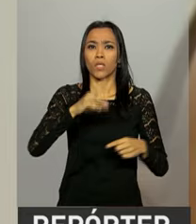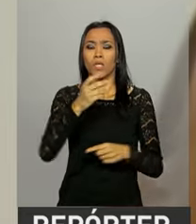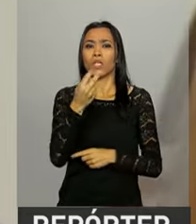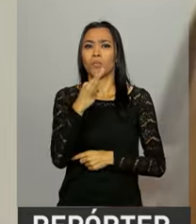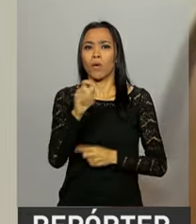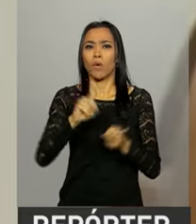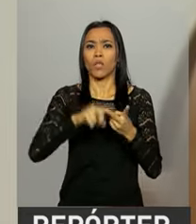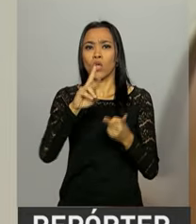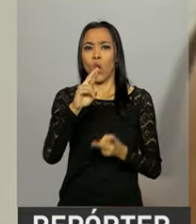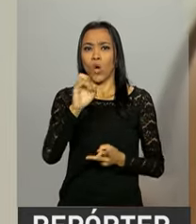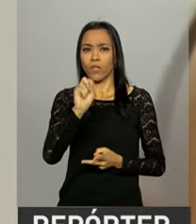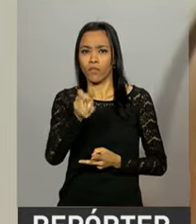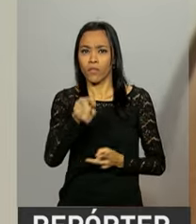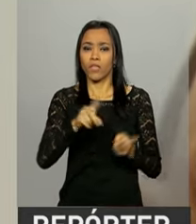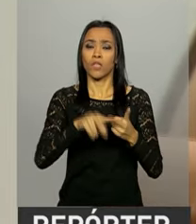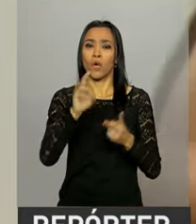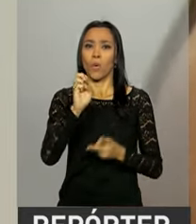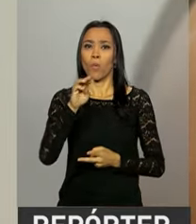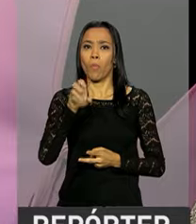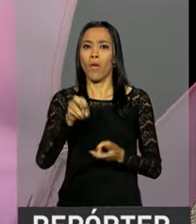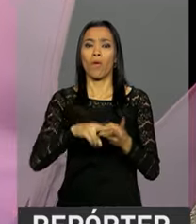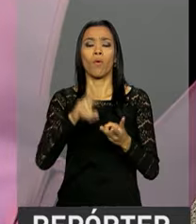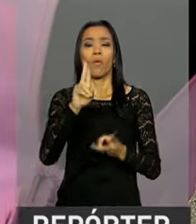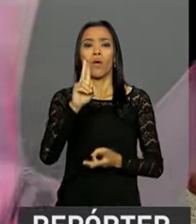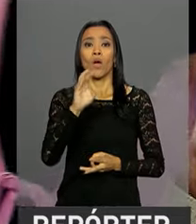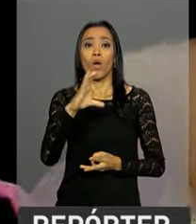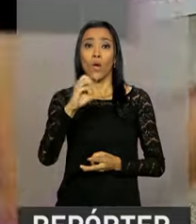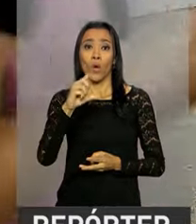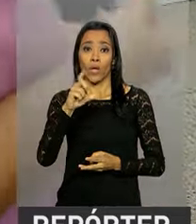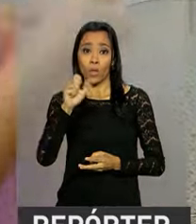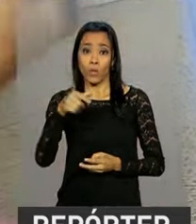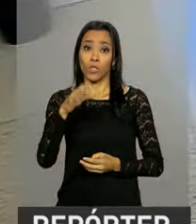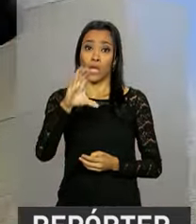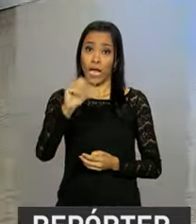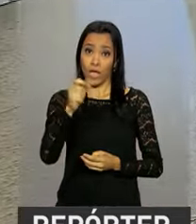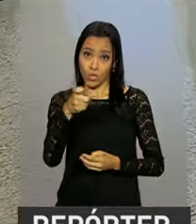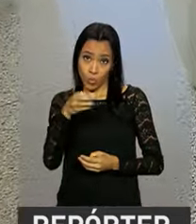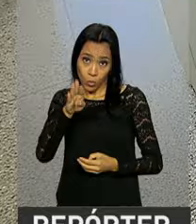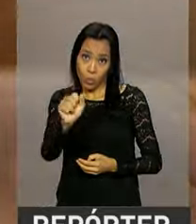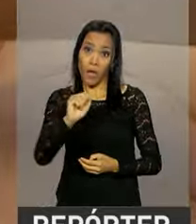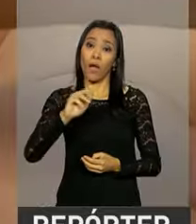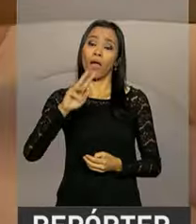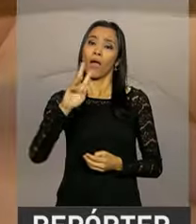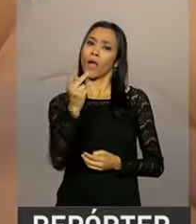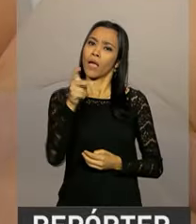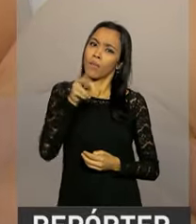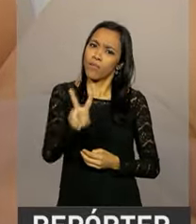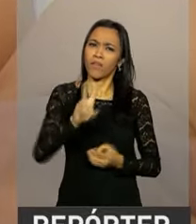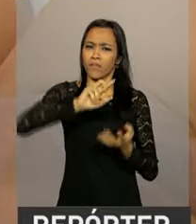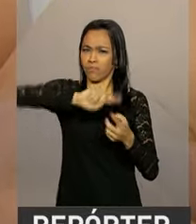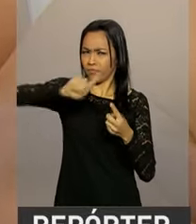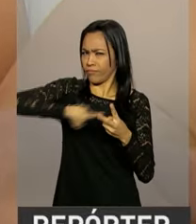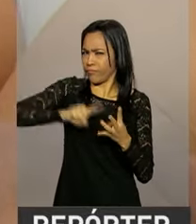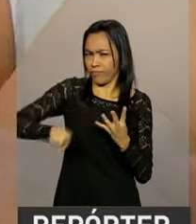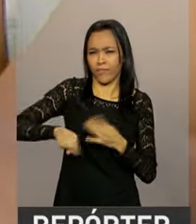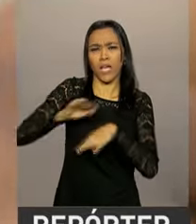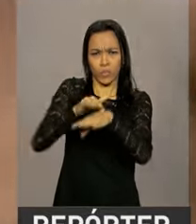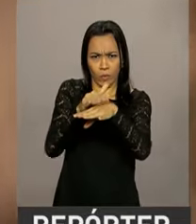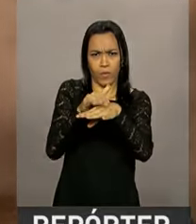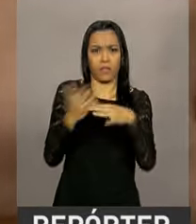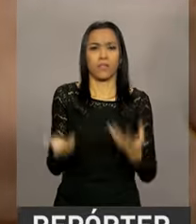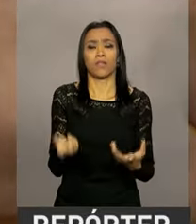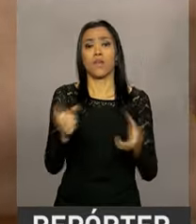rotavírus, sarampo, rubéola, coqueluche, cachumba e HPV, entre outras doenças. E só para lembrar, mesmo com o fim da